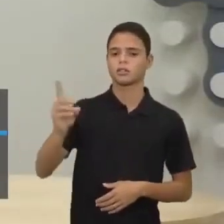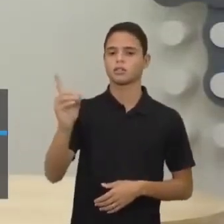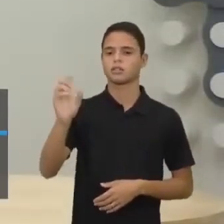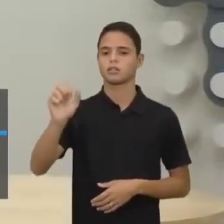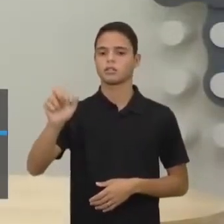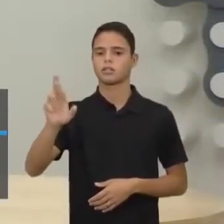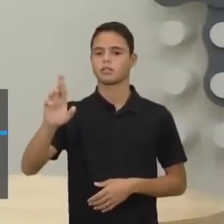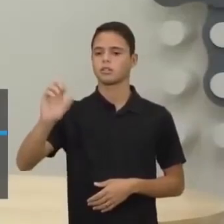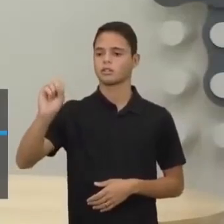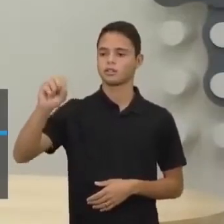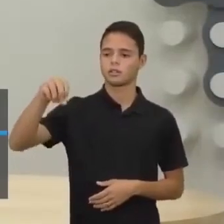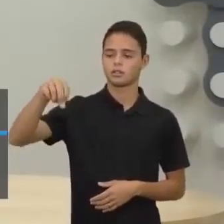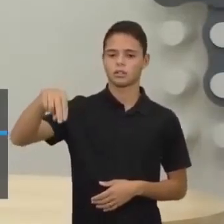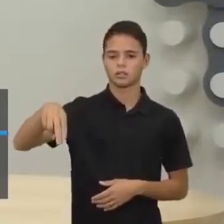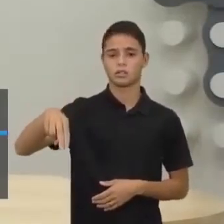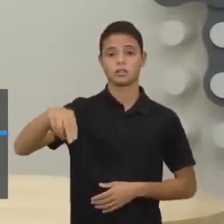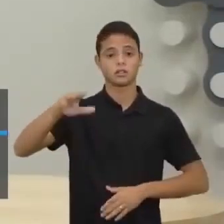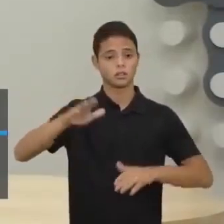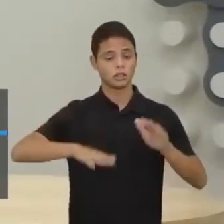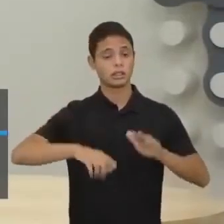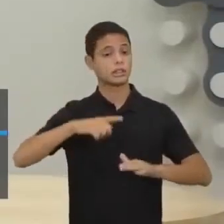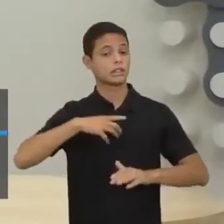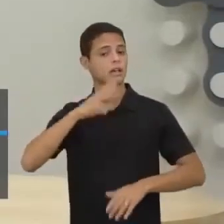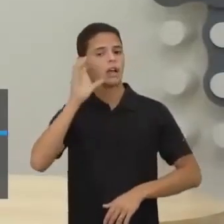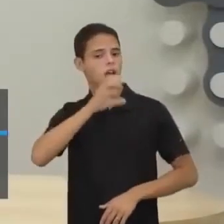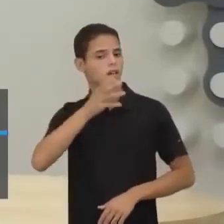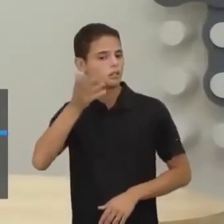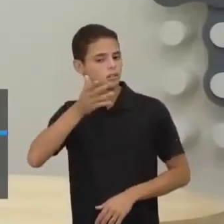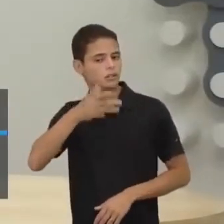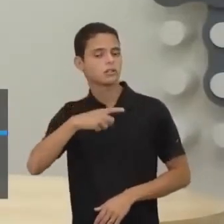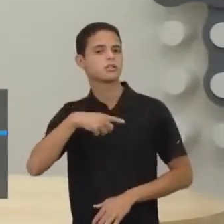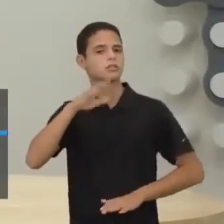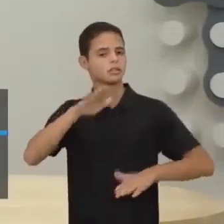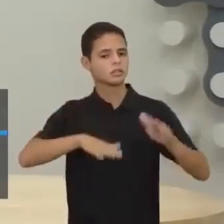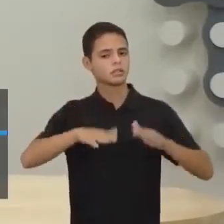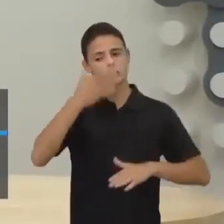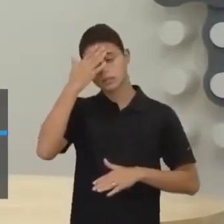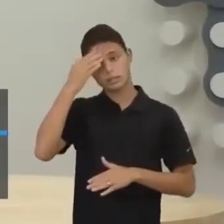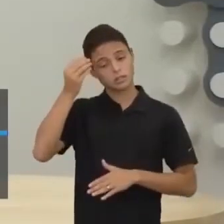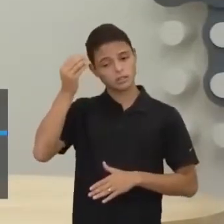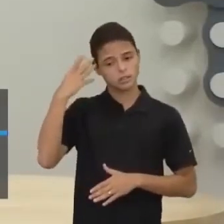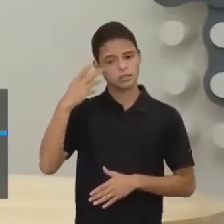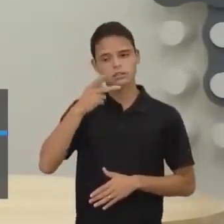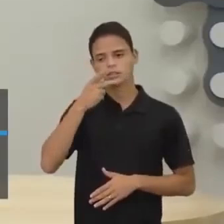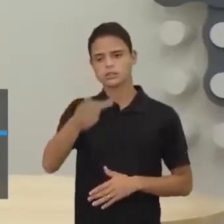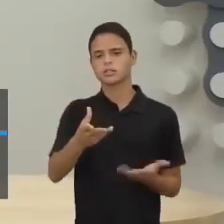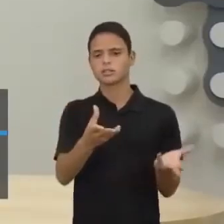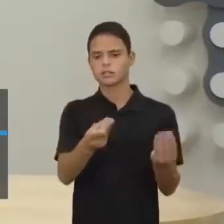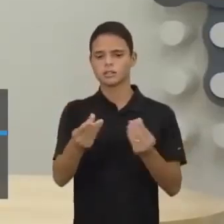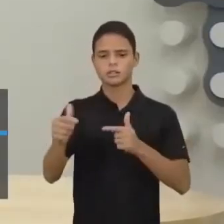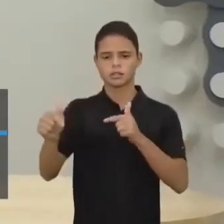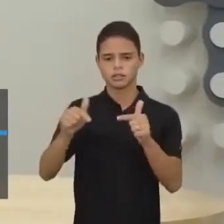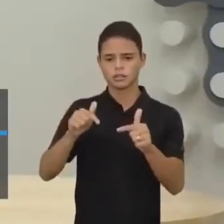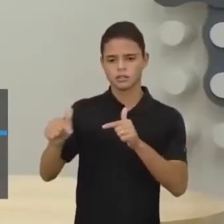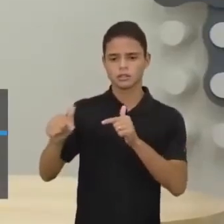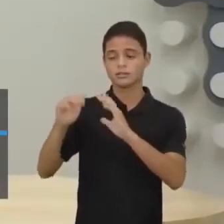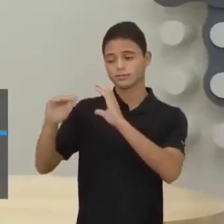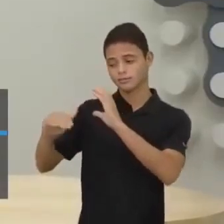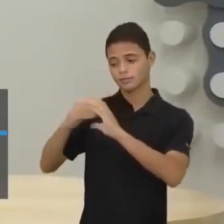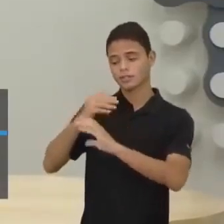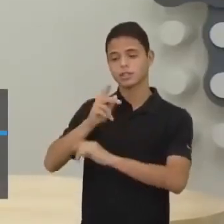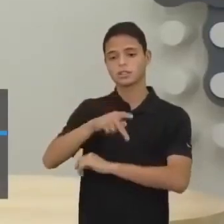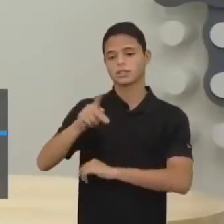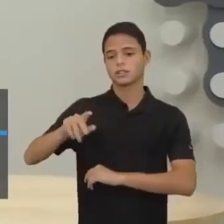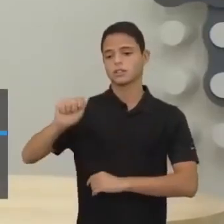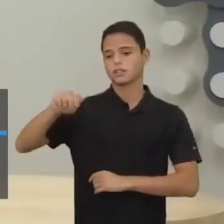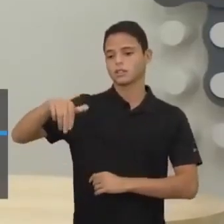com o teor que nós temos das aulas, né, a correria, enfim, o nosso cronograma, a gente esquece de falar. Pessoal, a gente recebe muito trabalho interessante, como o professor Anderson